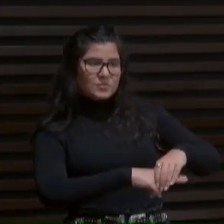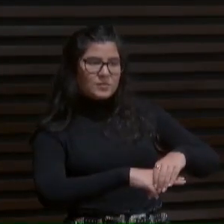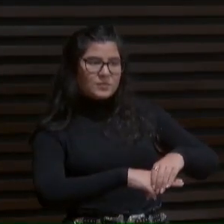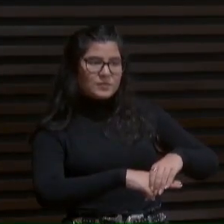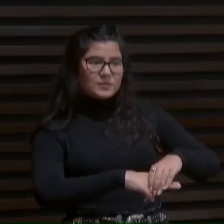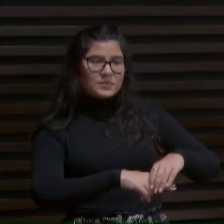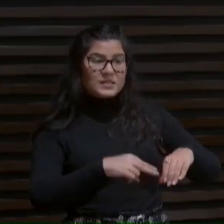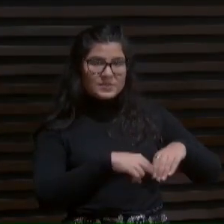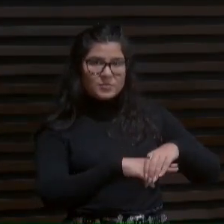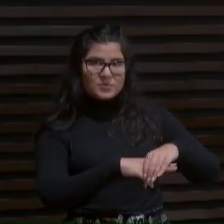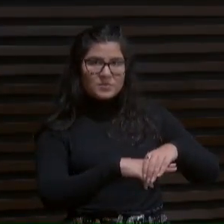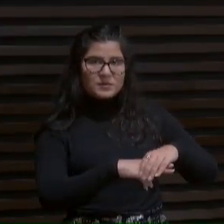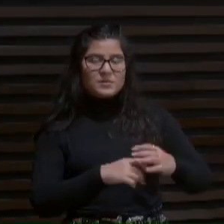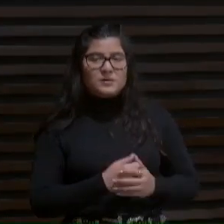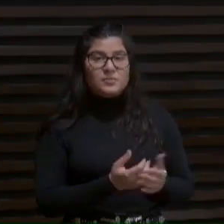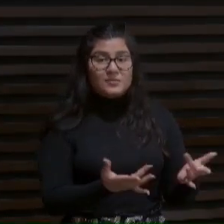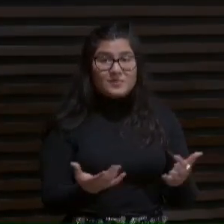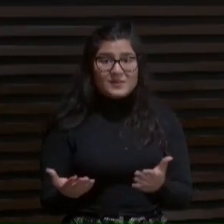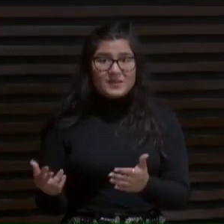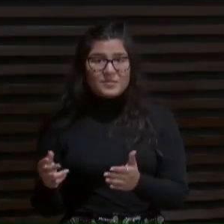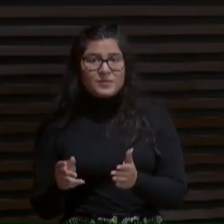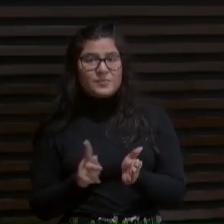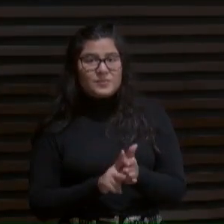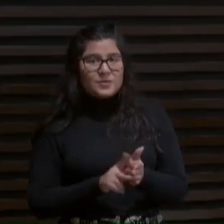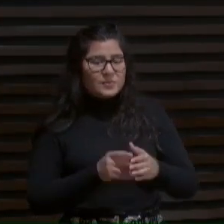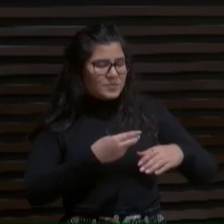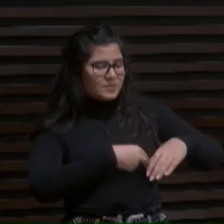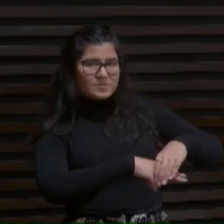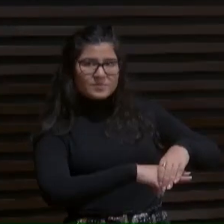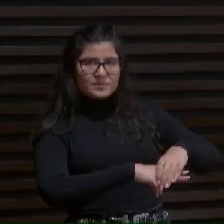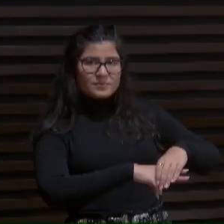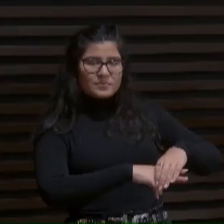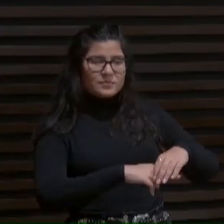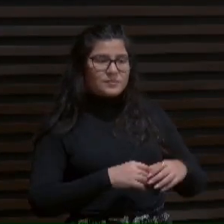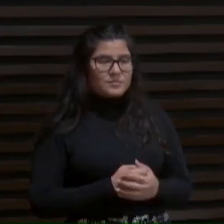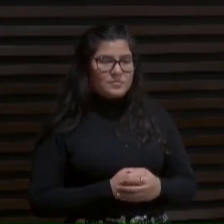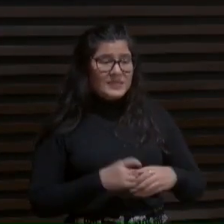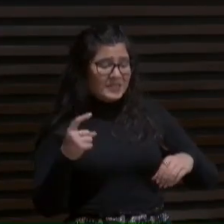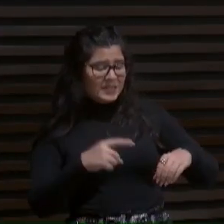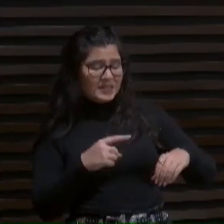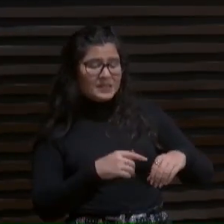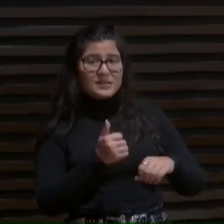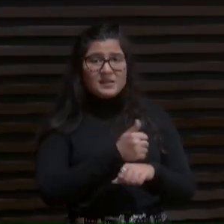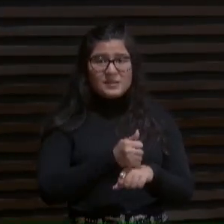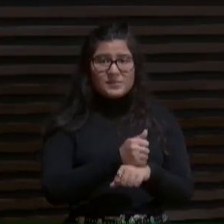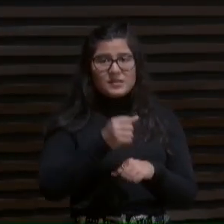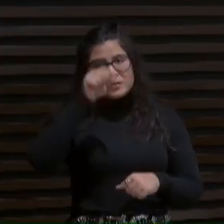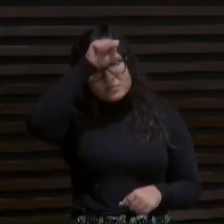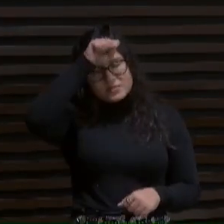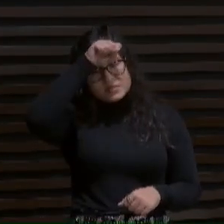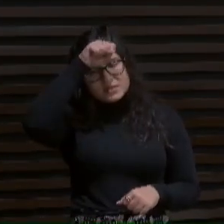Abraão comprou de Efron, com aquele campo com propriedade para servir de sepultura. Ali eles sepultaram Abraão e Sara, sua mulher,